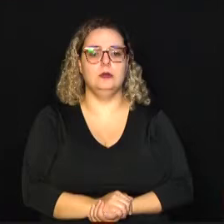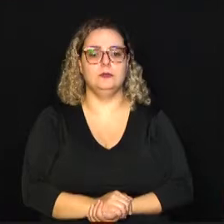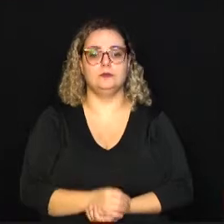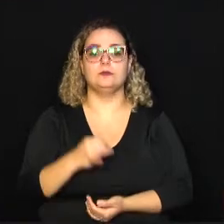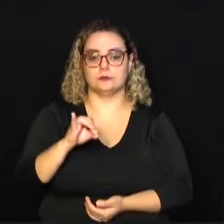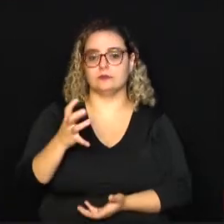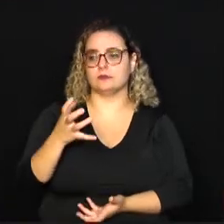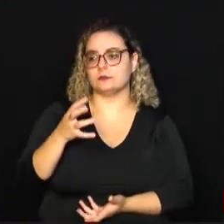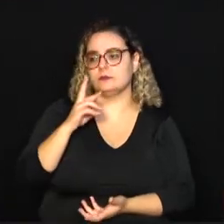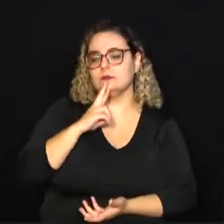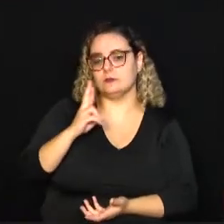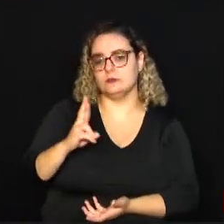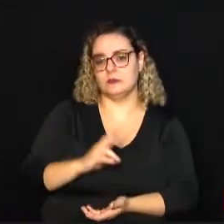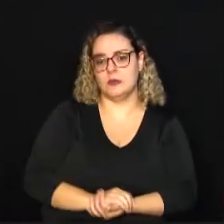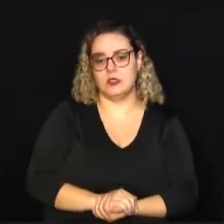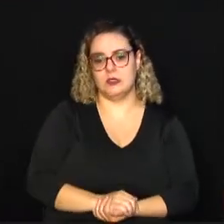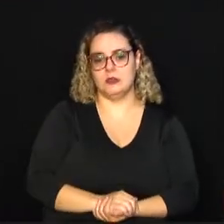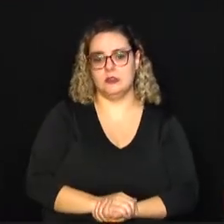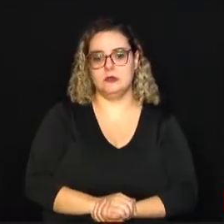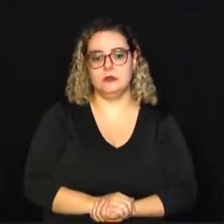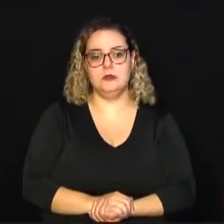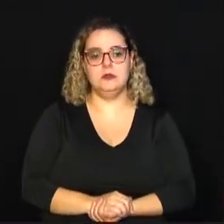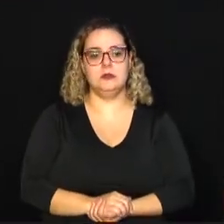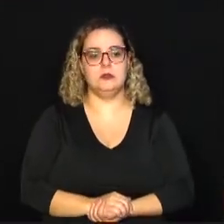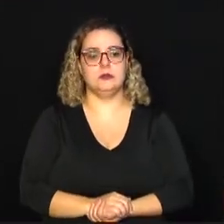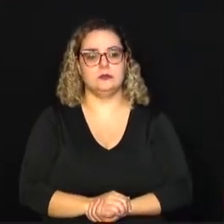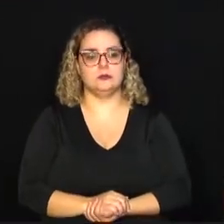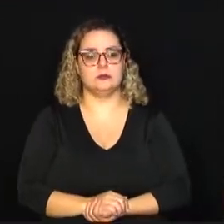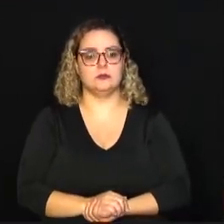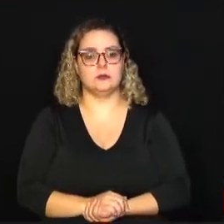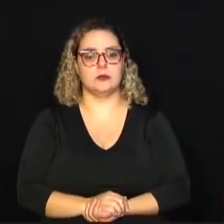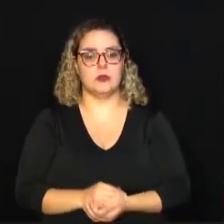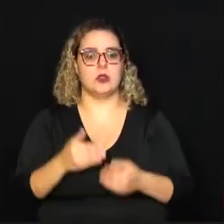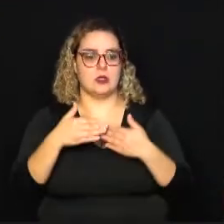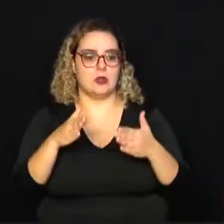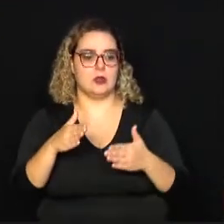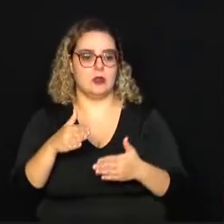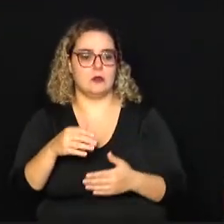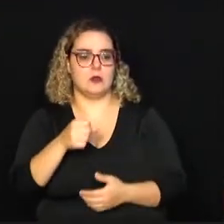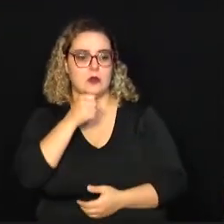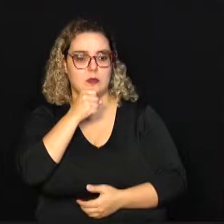responder, pessoal, vocês ativem o som do Pedro, por favor.